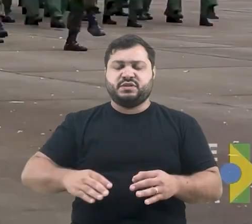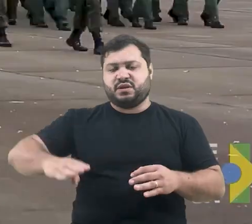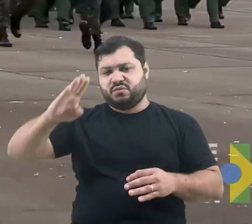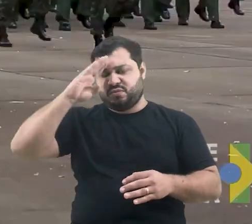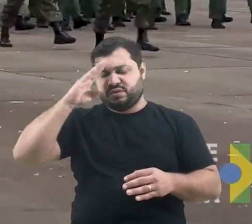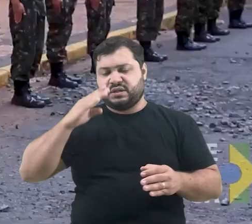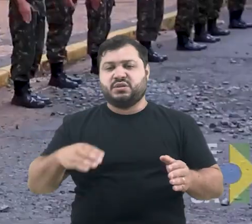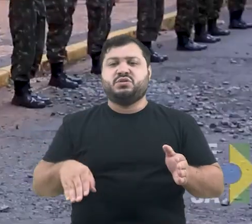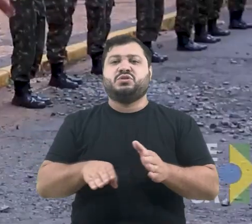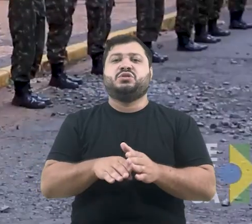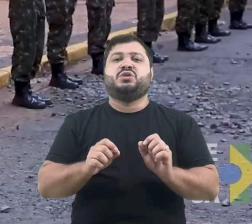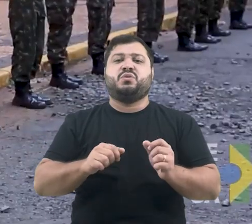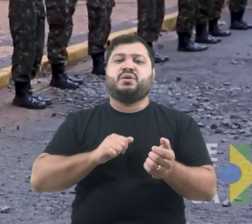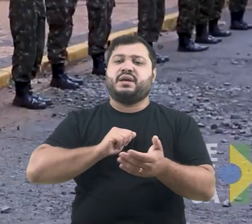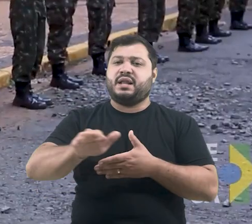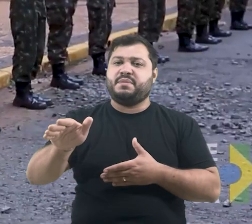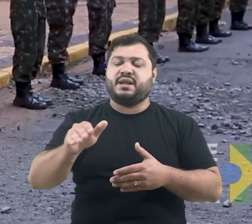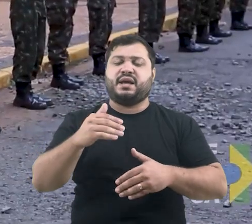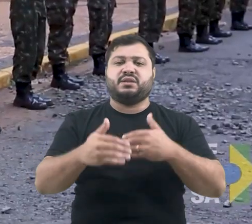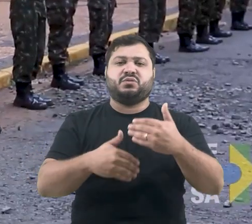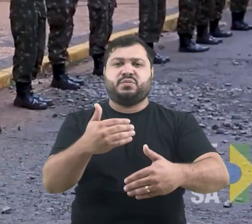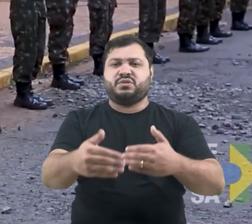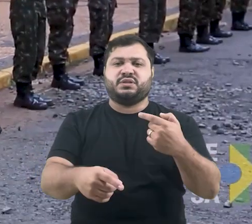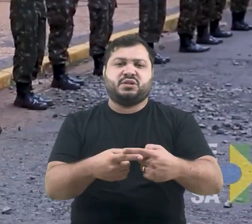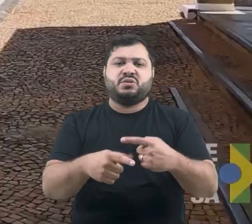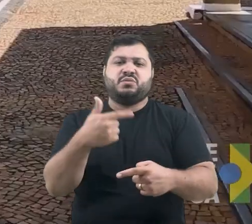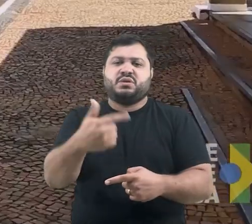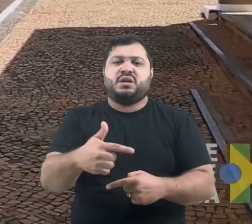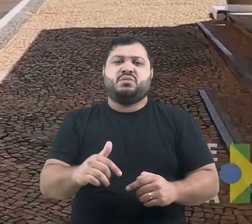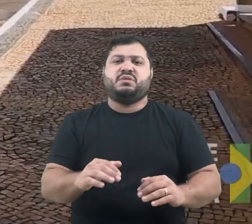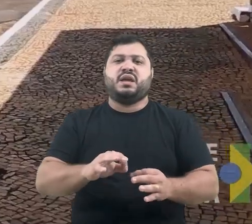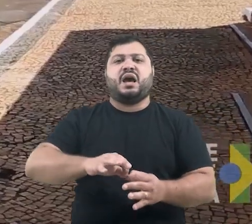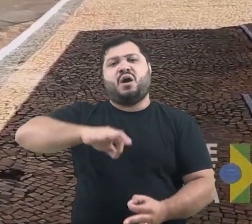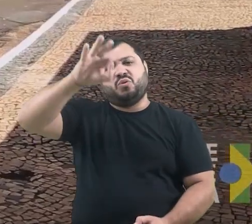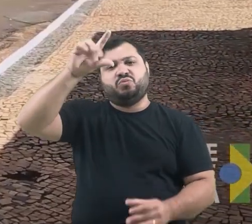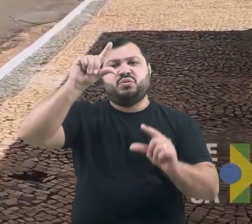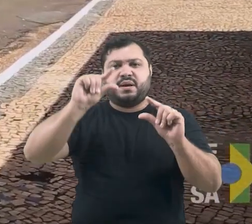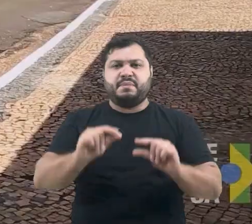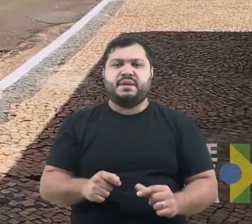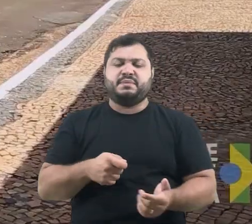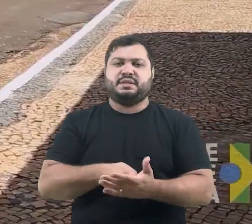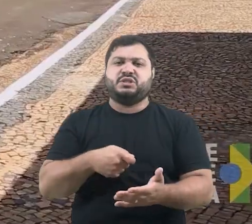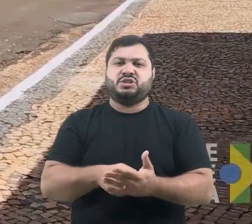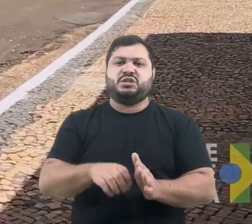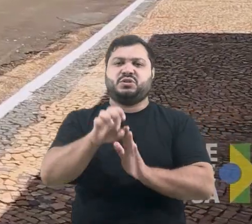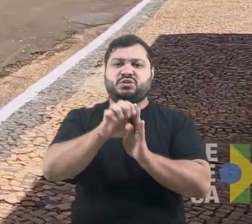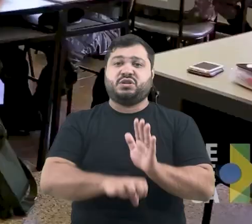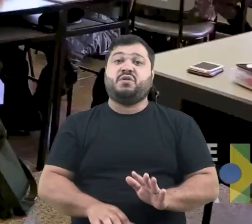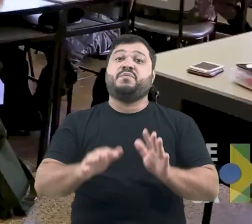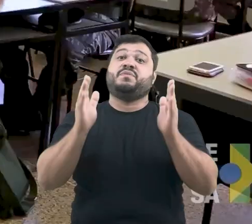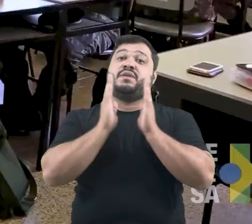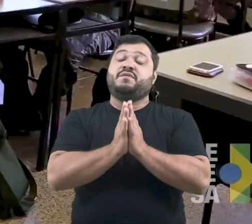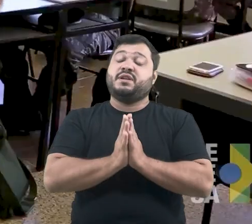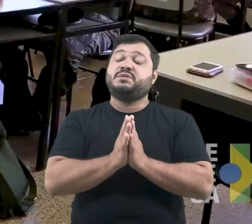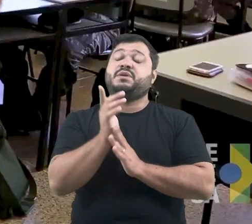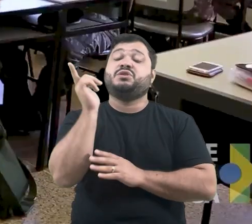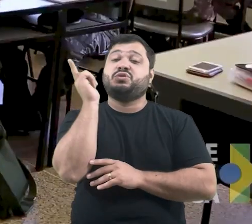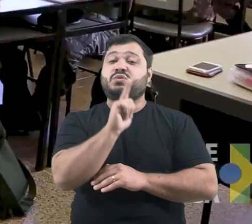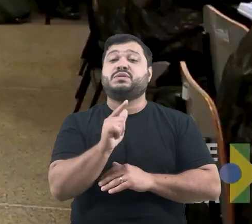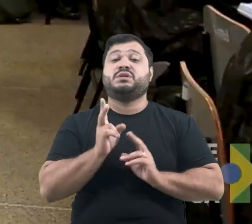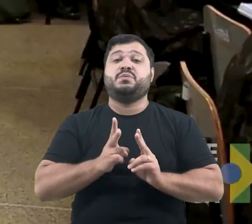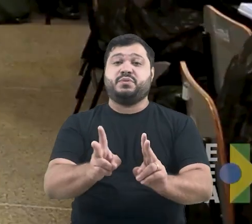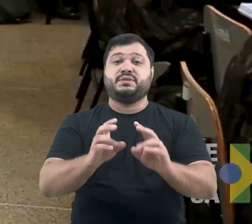de oficial do Exército chegou a ser eliminada do processo por não possuir a altura mínima exigida no edital. Felizmente,